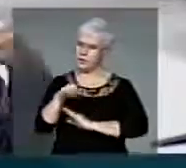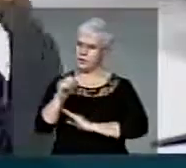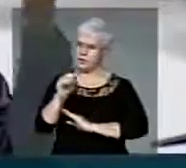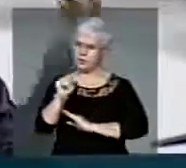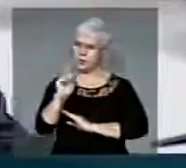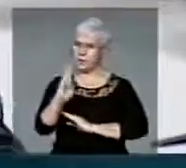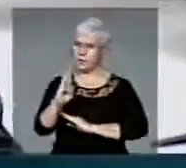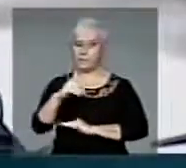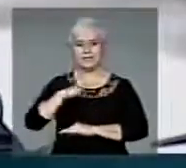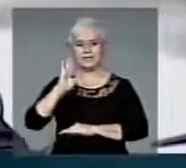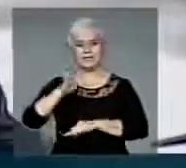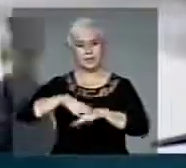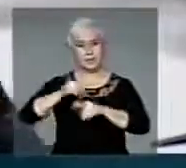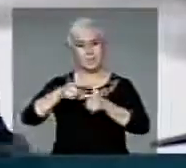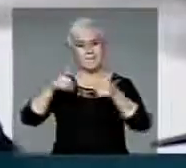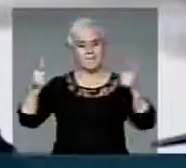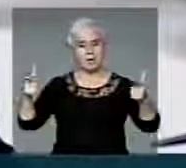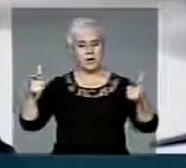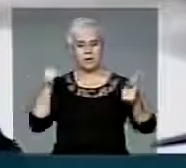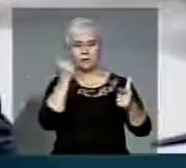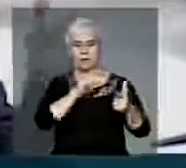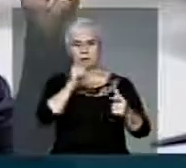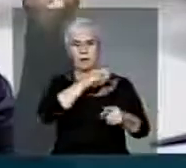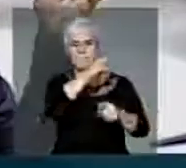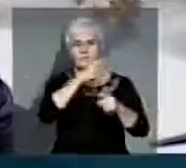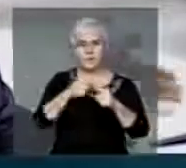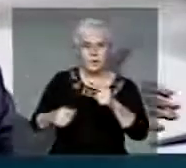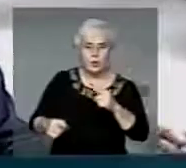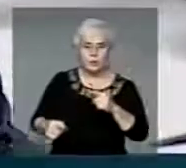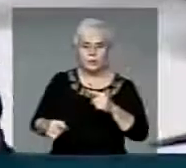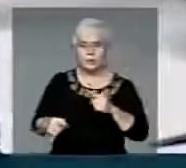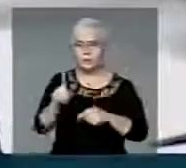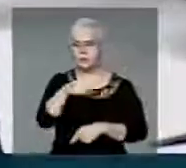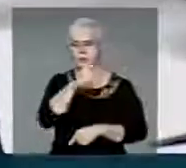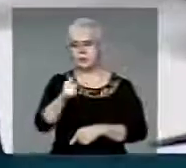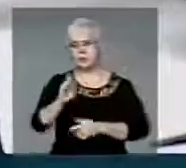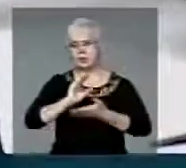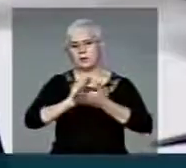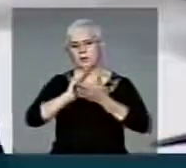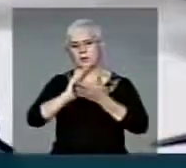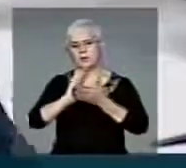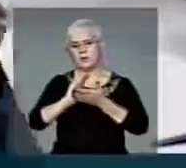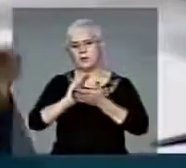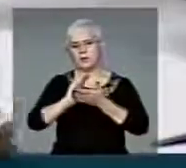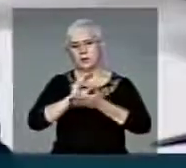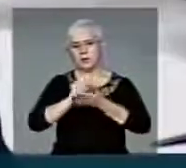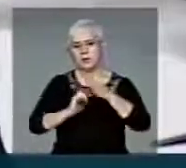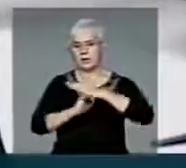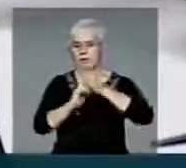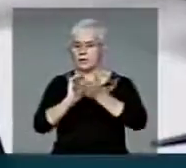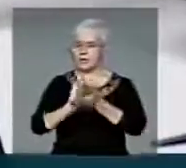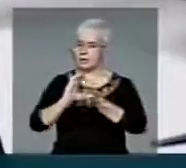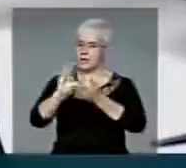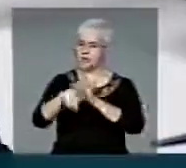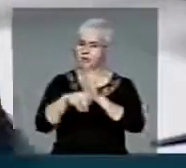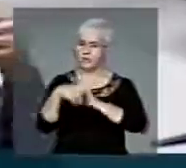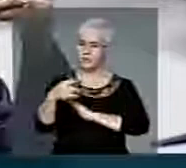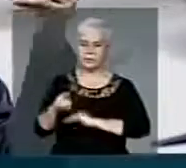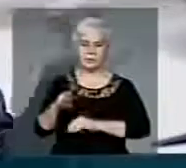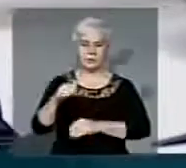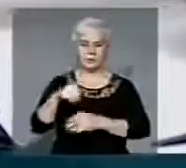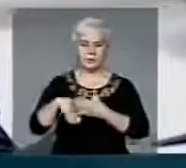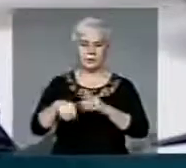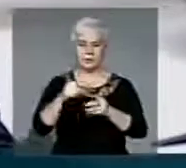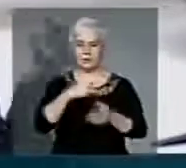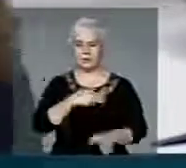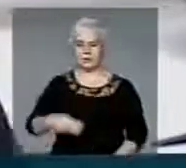que já tem maioria formada para proibir a contribuição de empresas no processo eleitoral. O